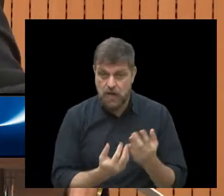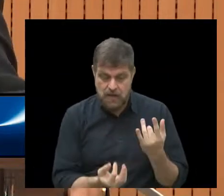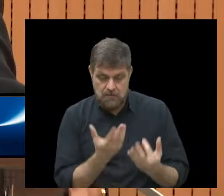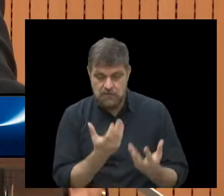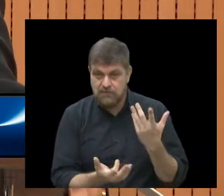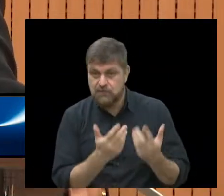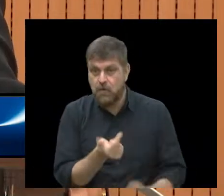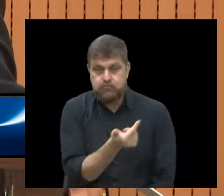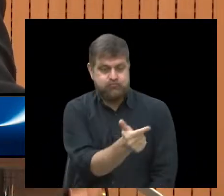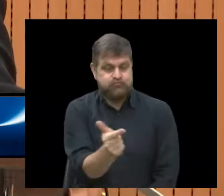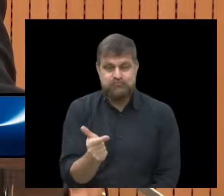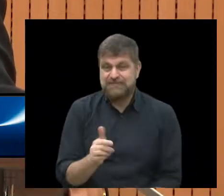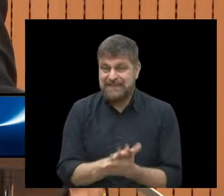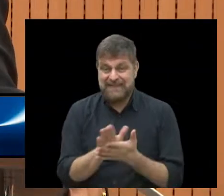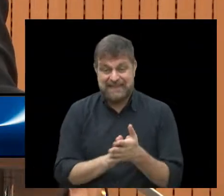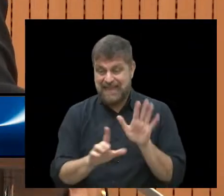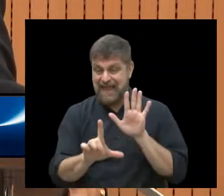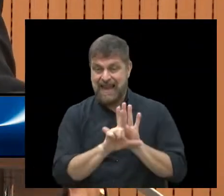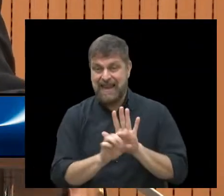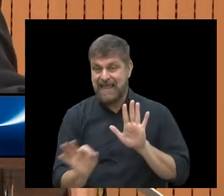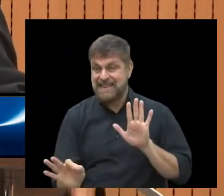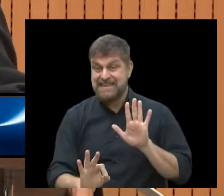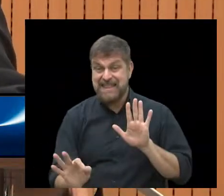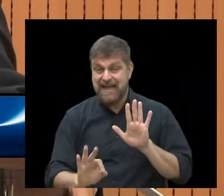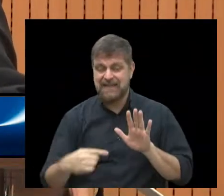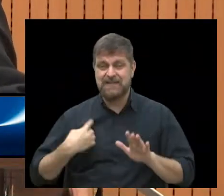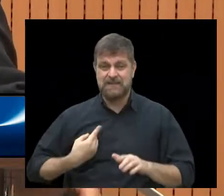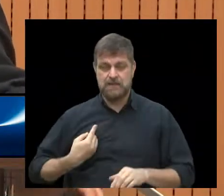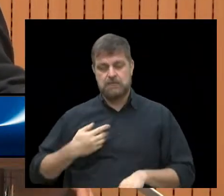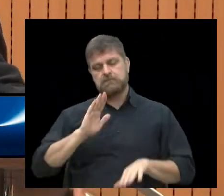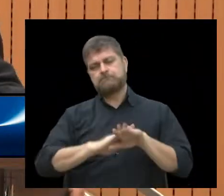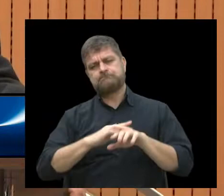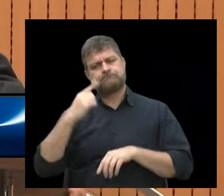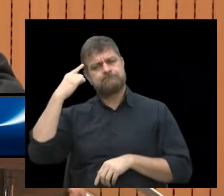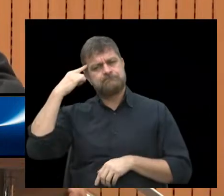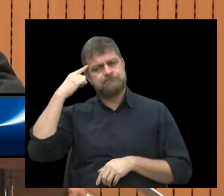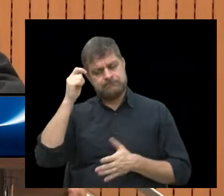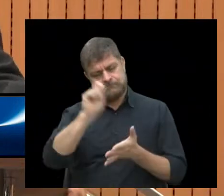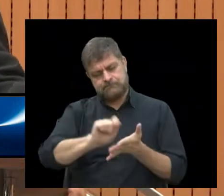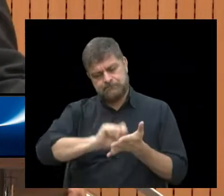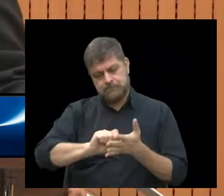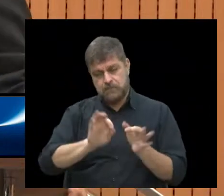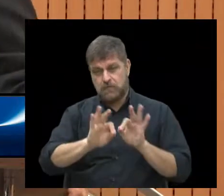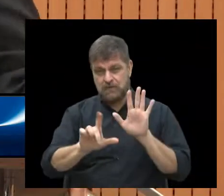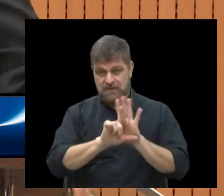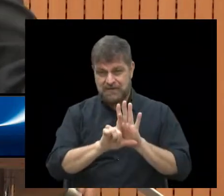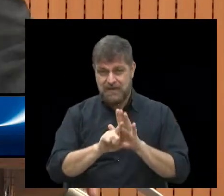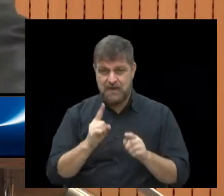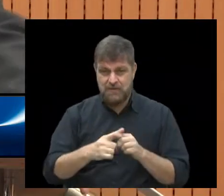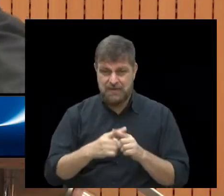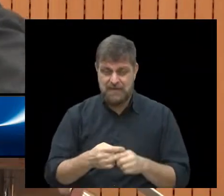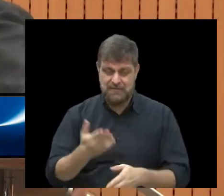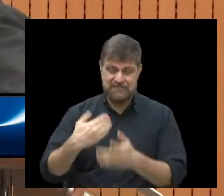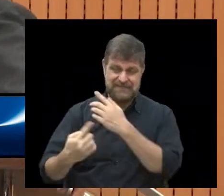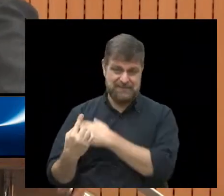assunto. Então nós estamos apresentando um projeto de lei. Como eu disse aqui em momentos anteriores, nós temos